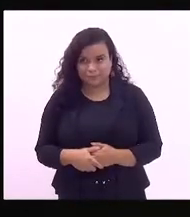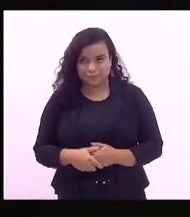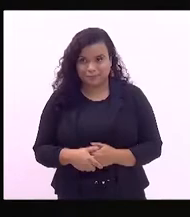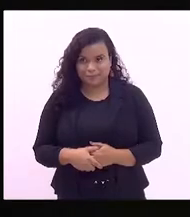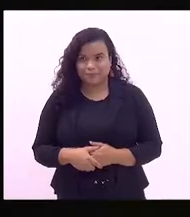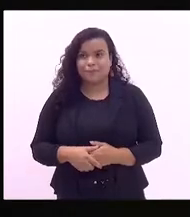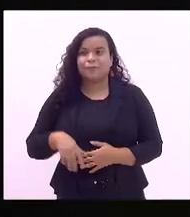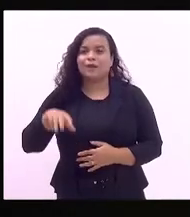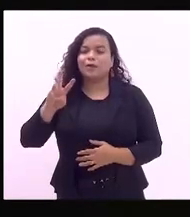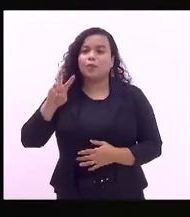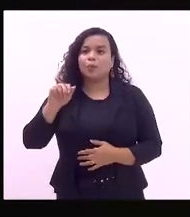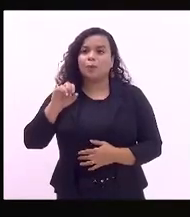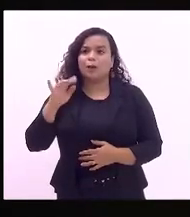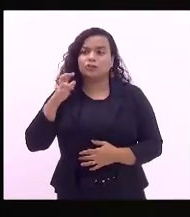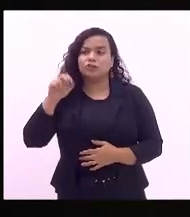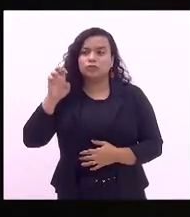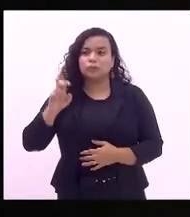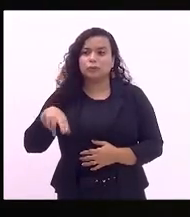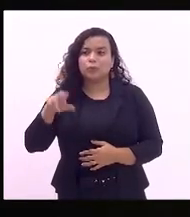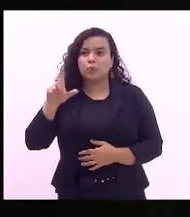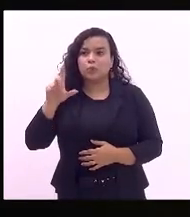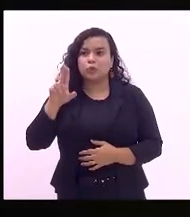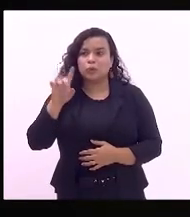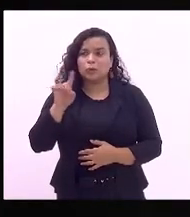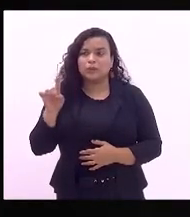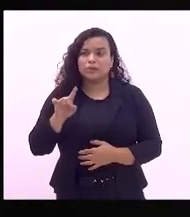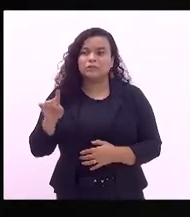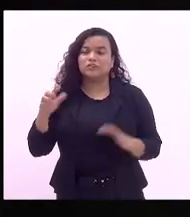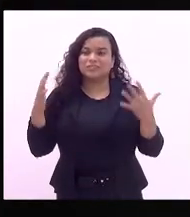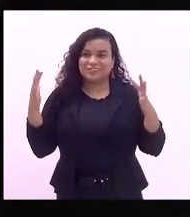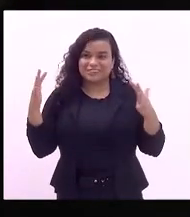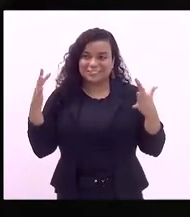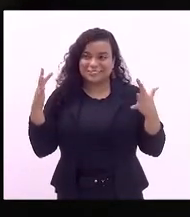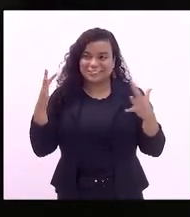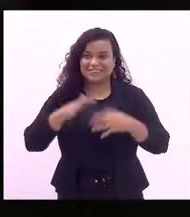o Washington Luiz Santos de Souza